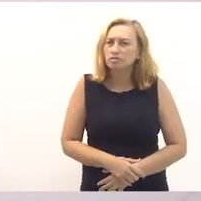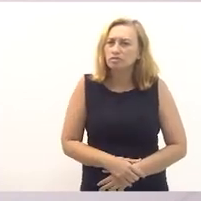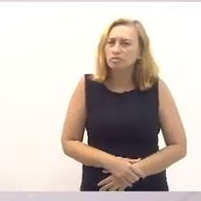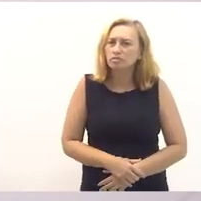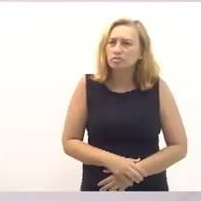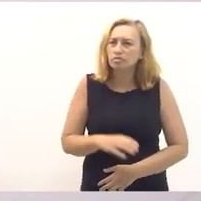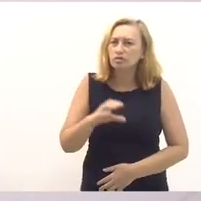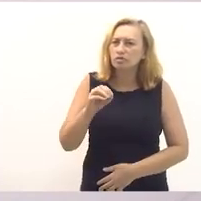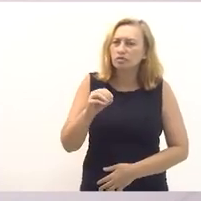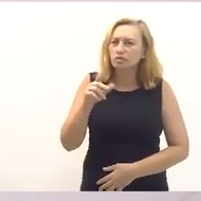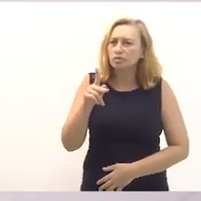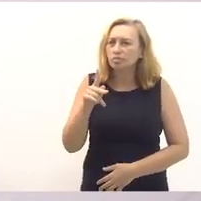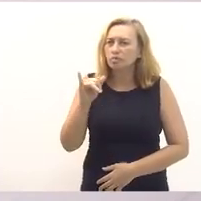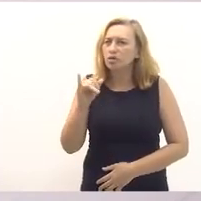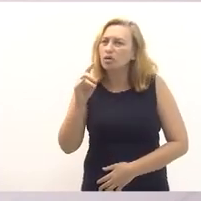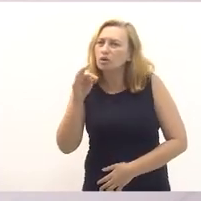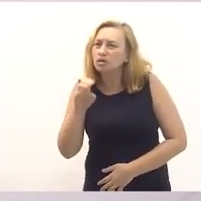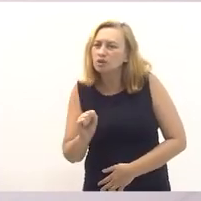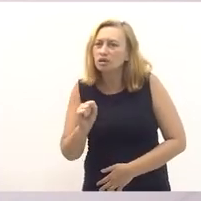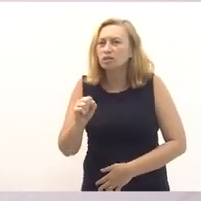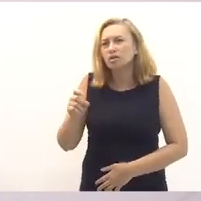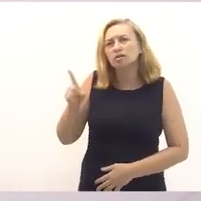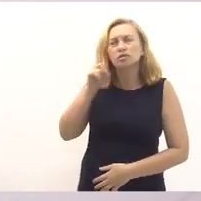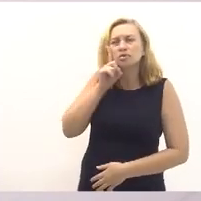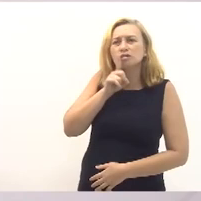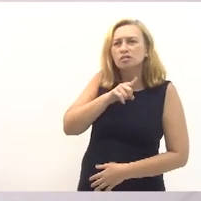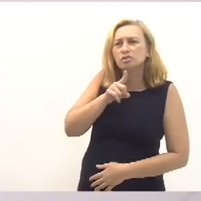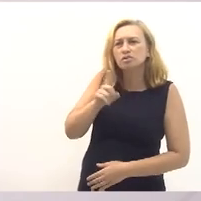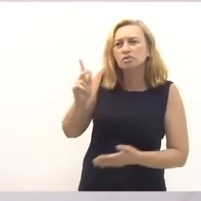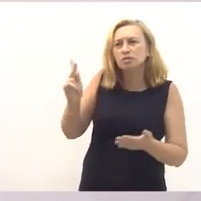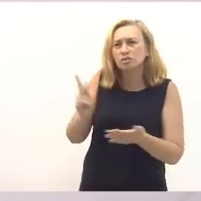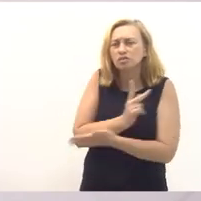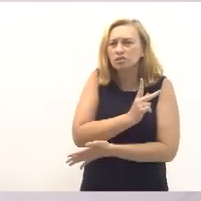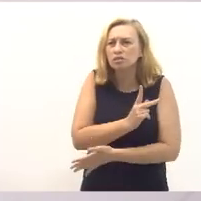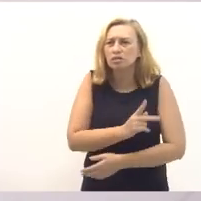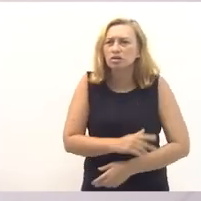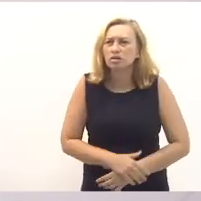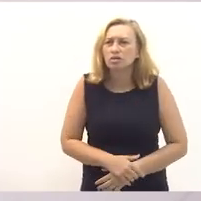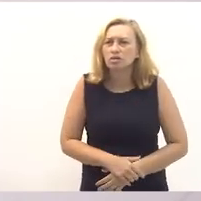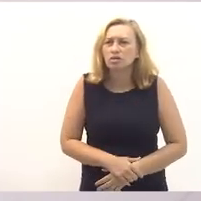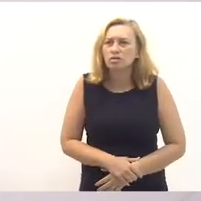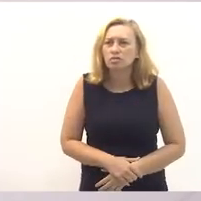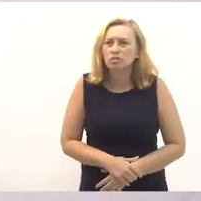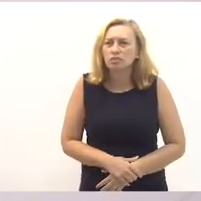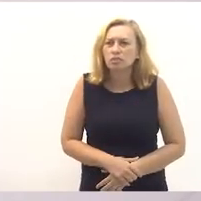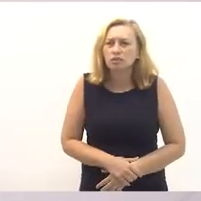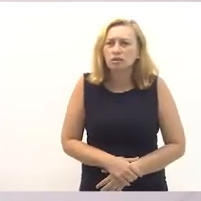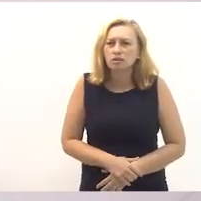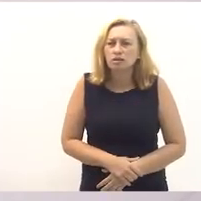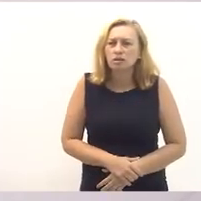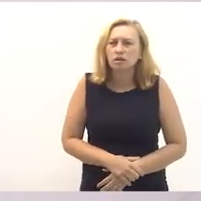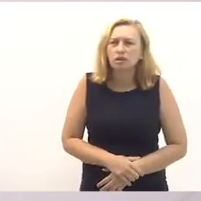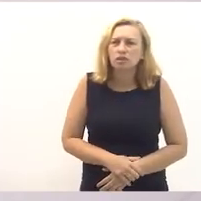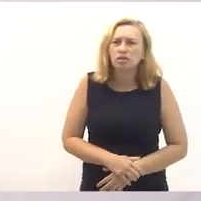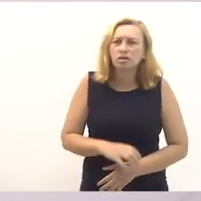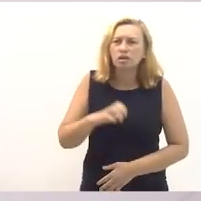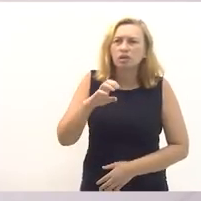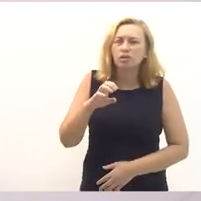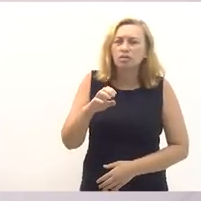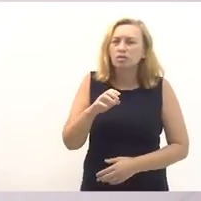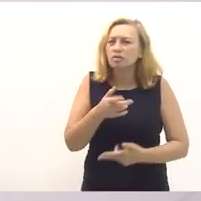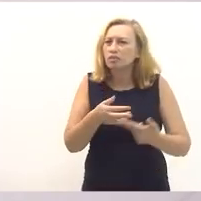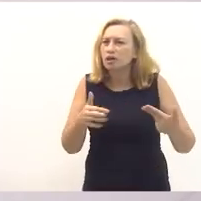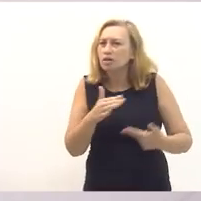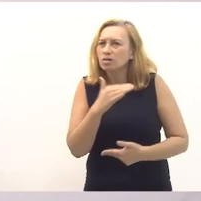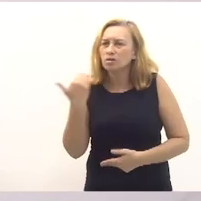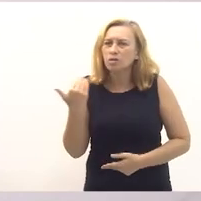questão dos opioides nos Estados Unidos está acontecendo né é uma epidemia de mortes